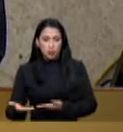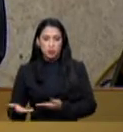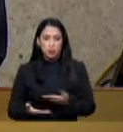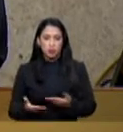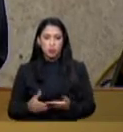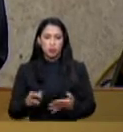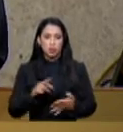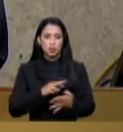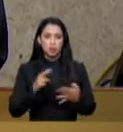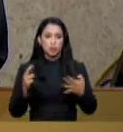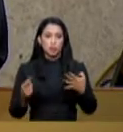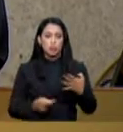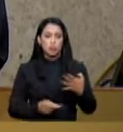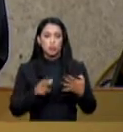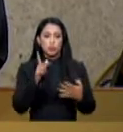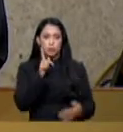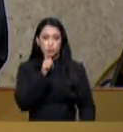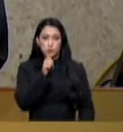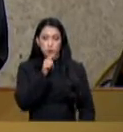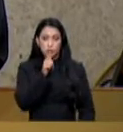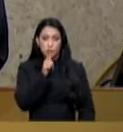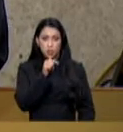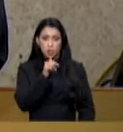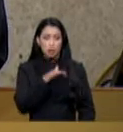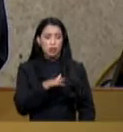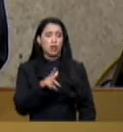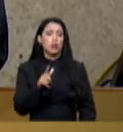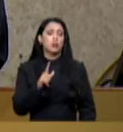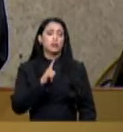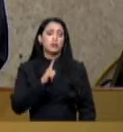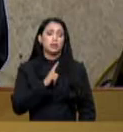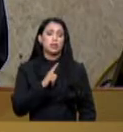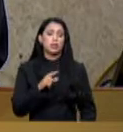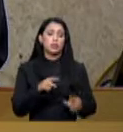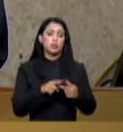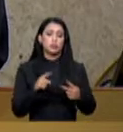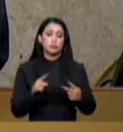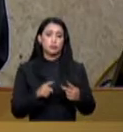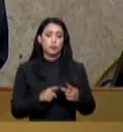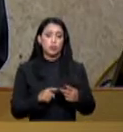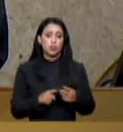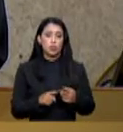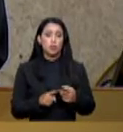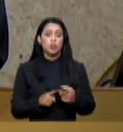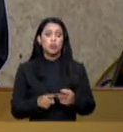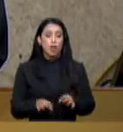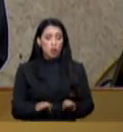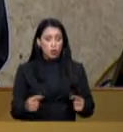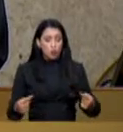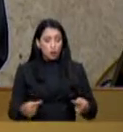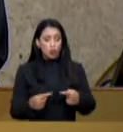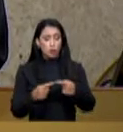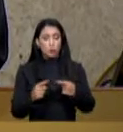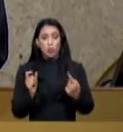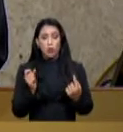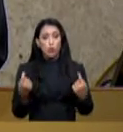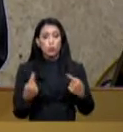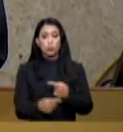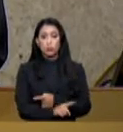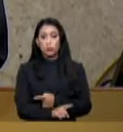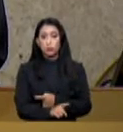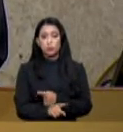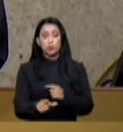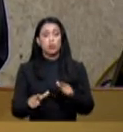recursos hidrográficos são fatores que levam dois municípios à comunhão ou à contraposição de interesse em torno